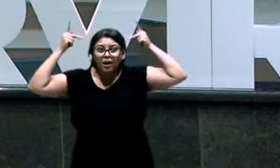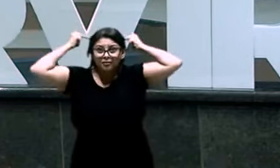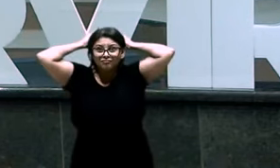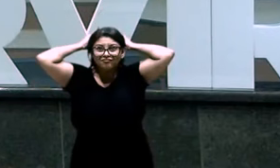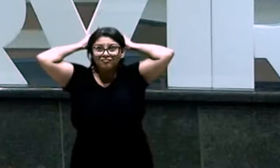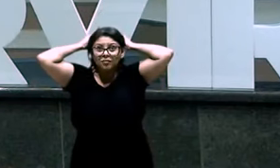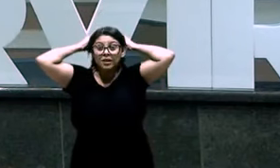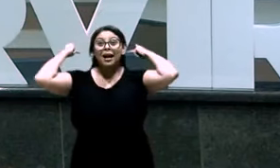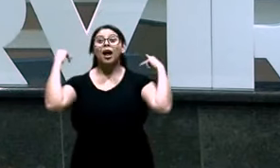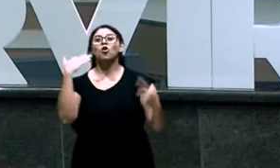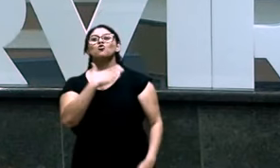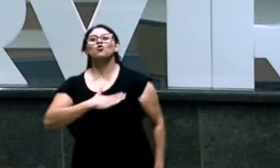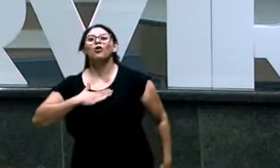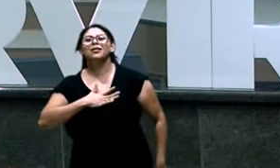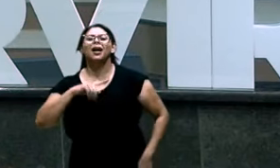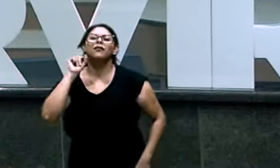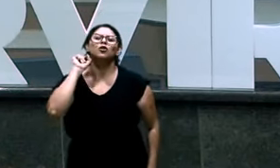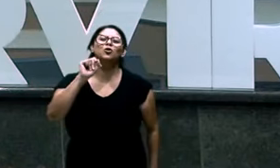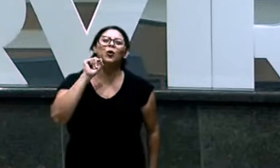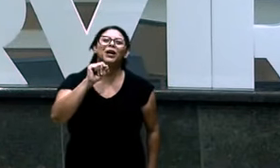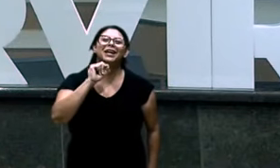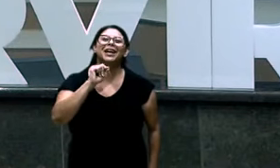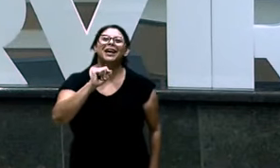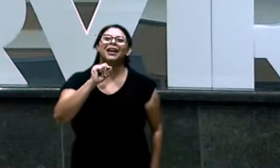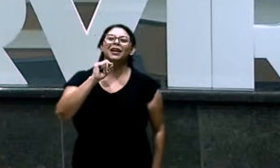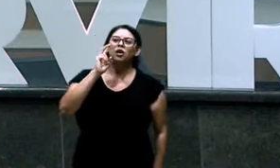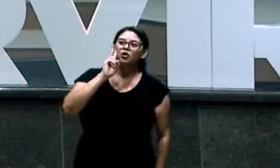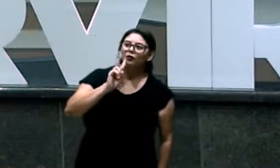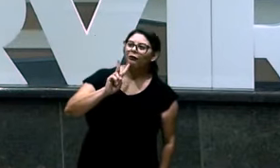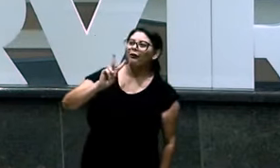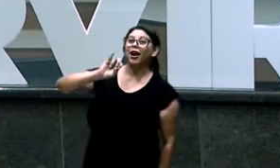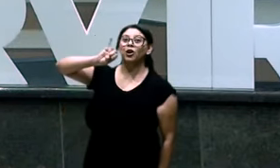Ó, eu gosto desse silêncio também.